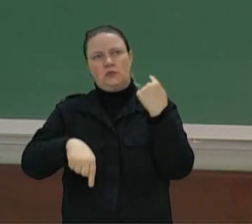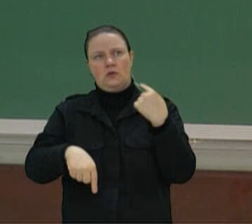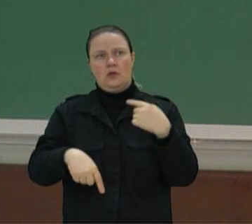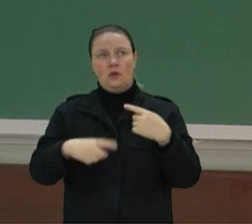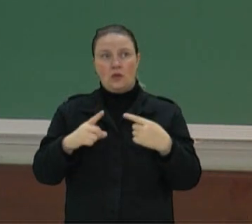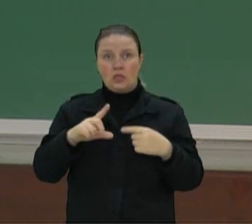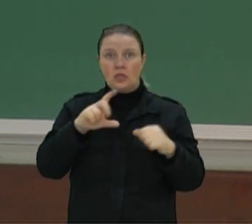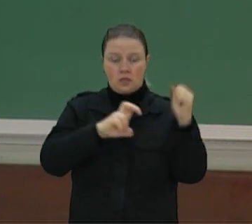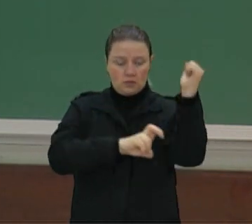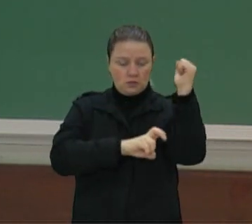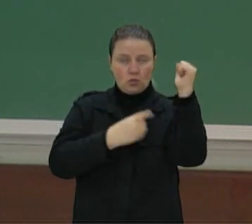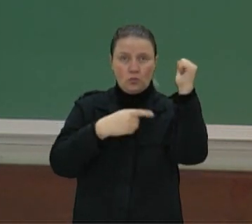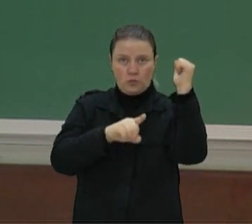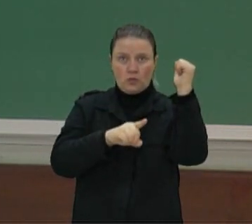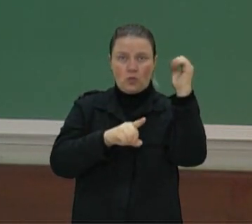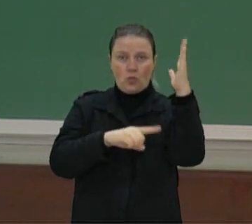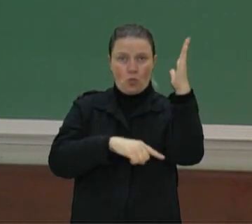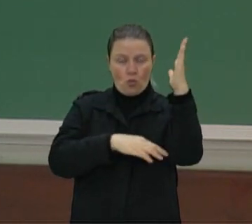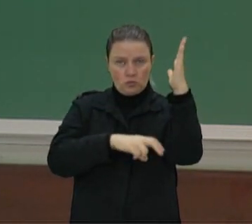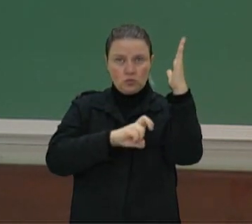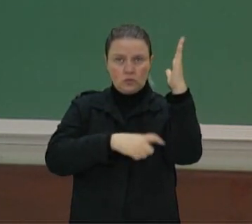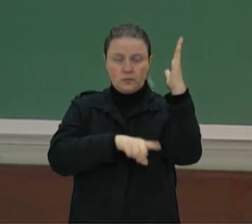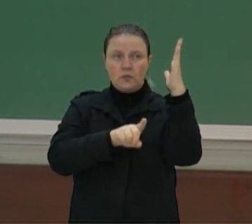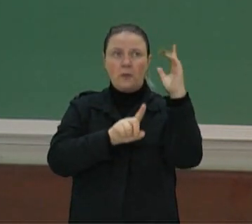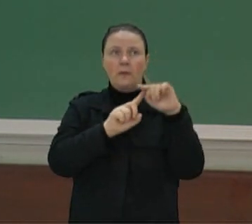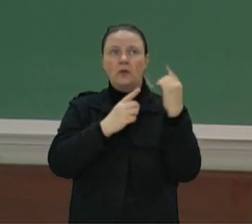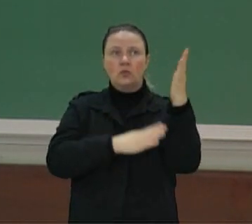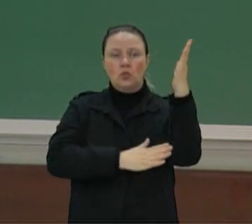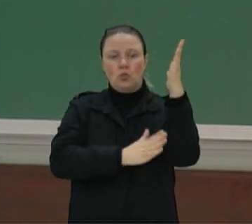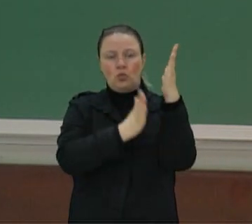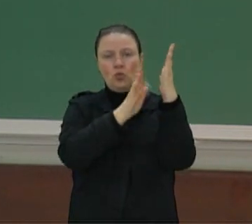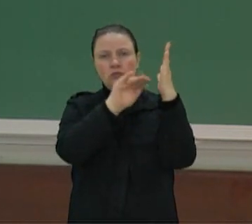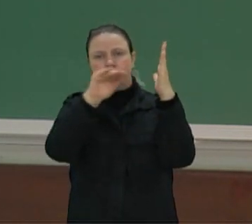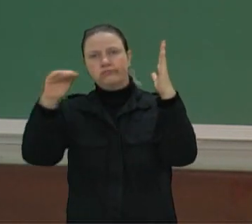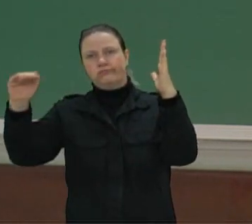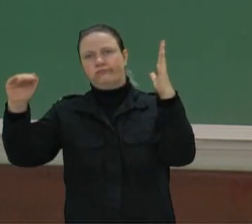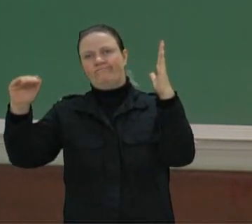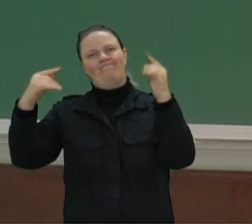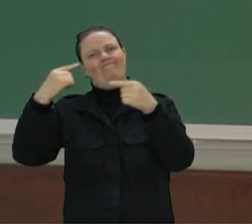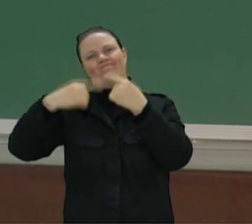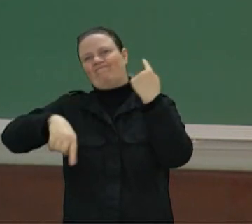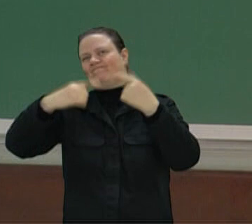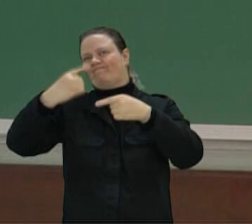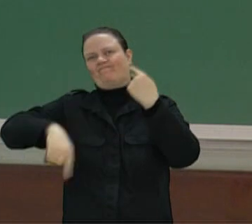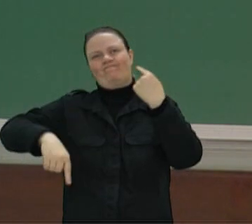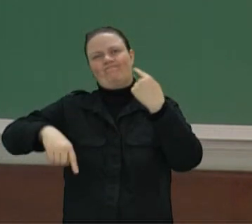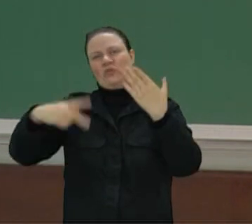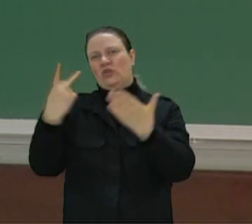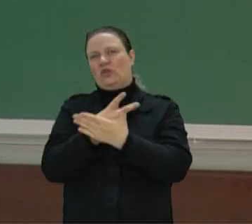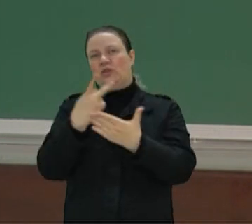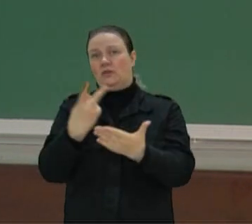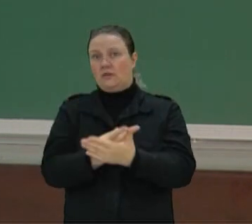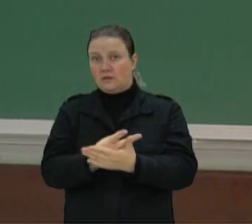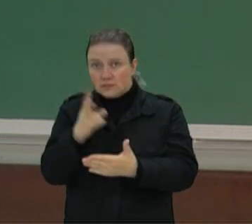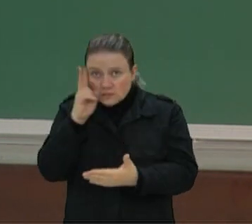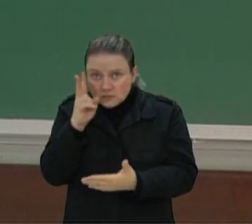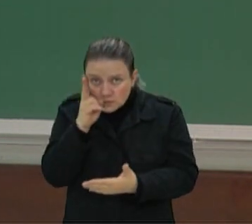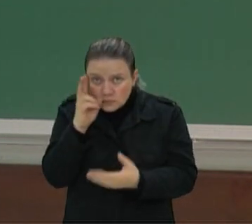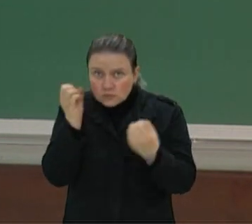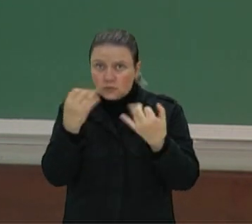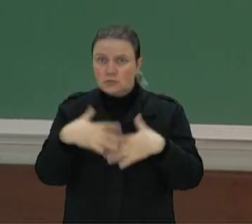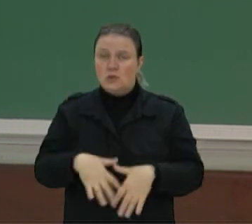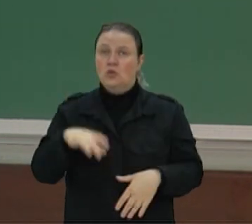os 5.000. Ah, professor, é crescente, mas é crescente depois é horizontal. E o que eu disse? Quem lembra? Que